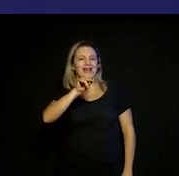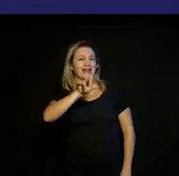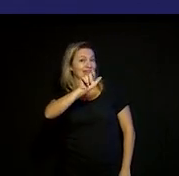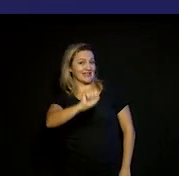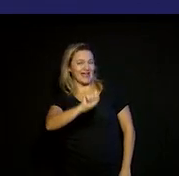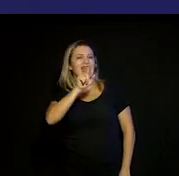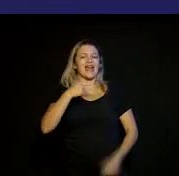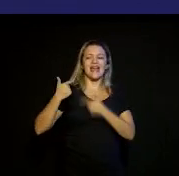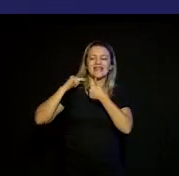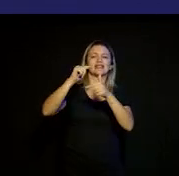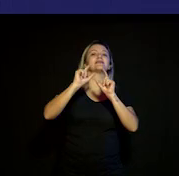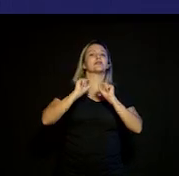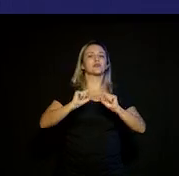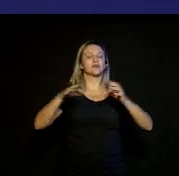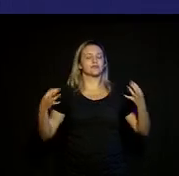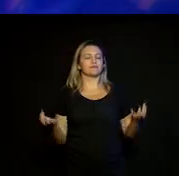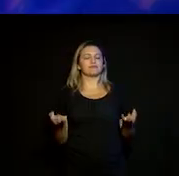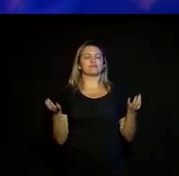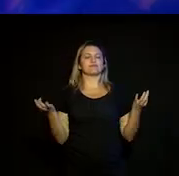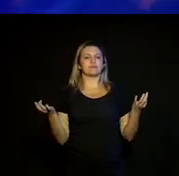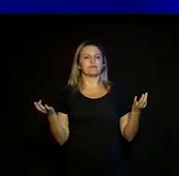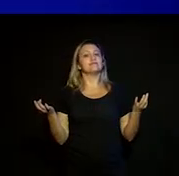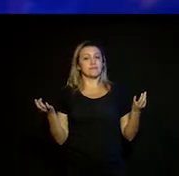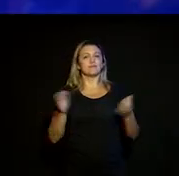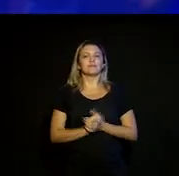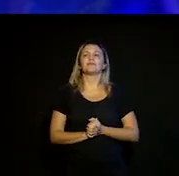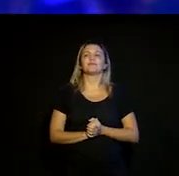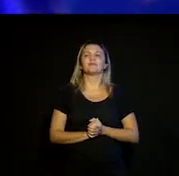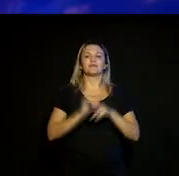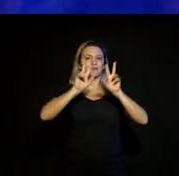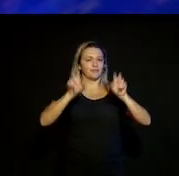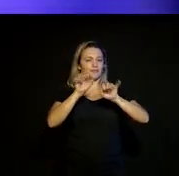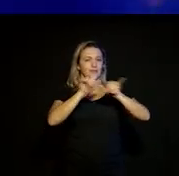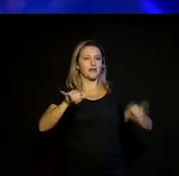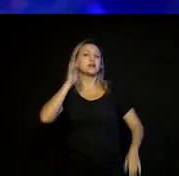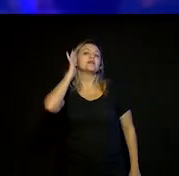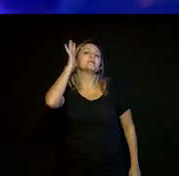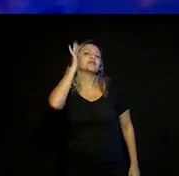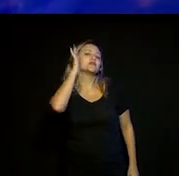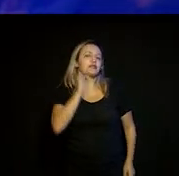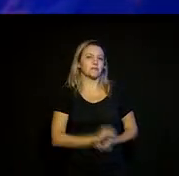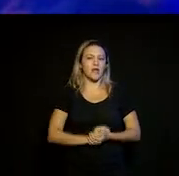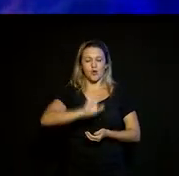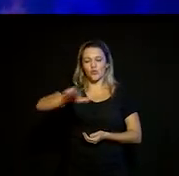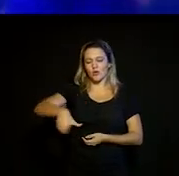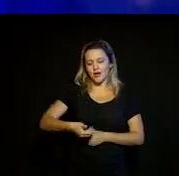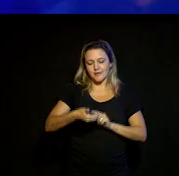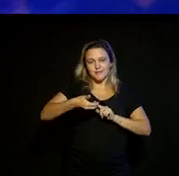budista. O Dhammapada diz simplesmente o seguinte: imagine uma colher em contato com a